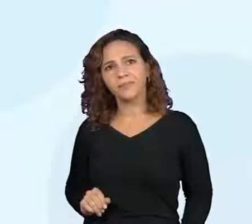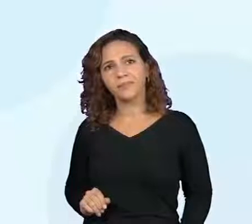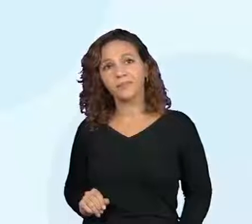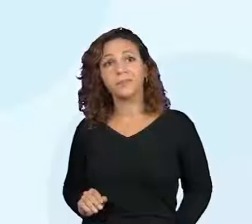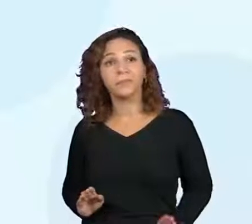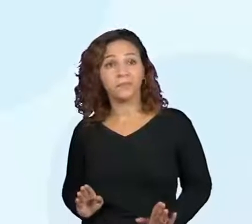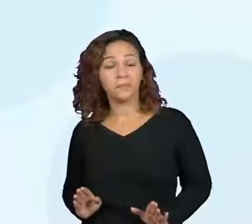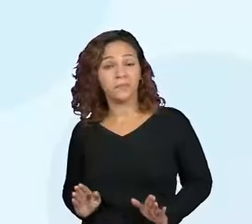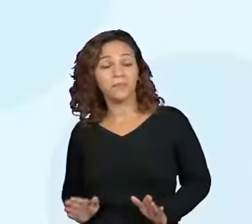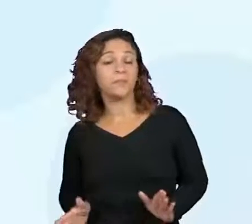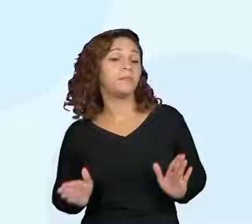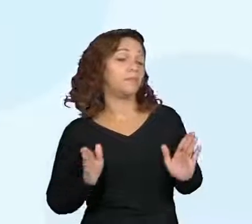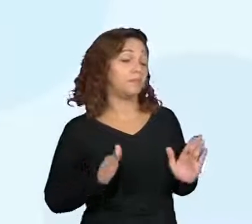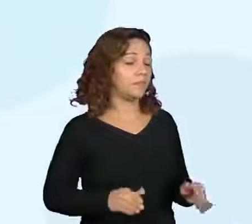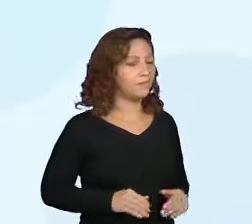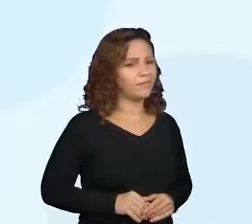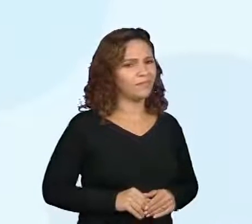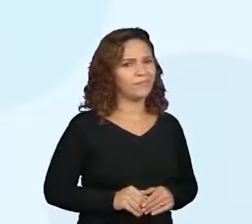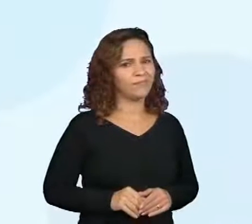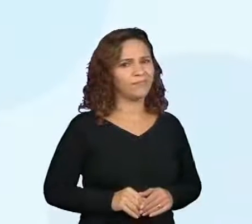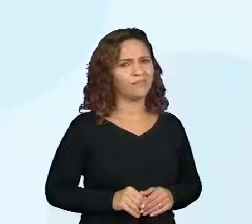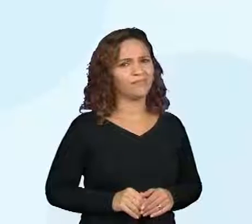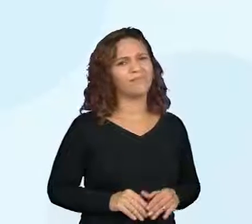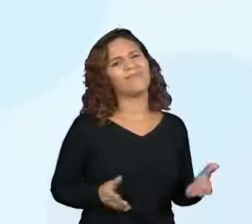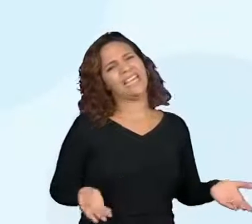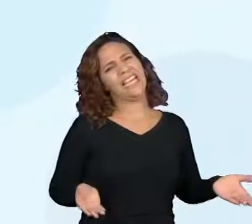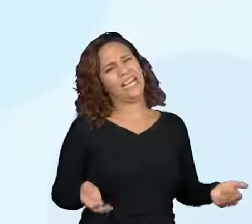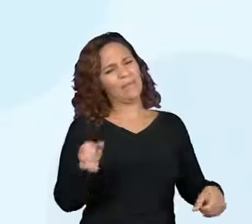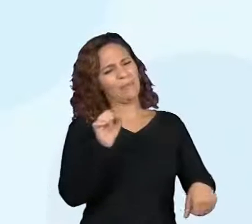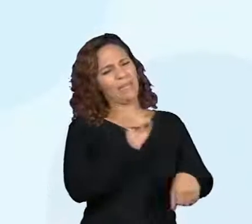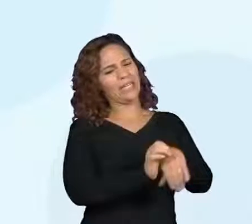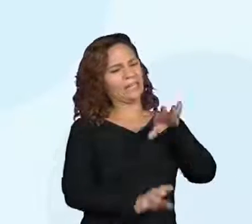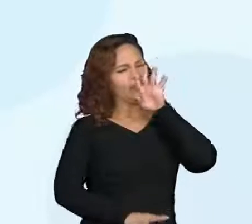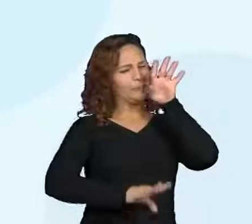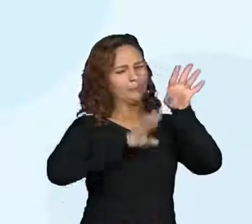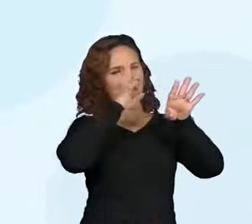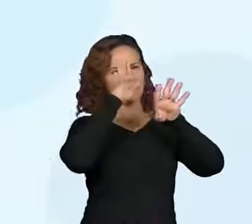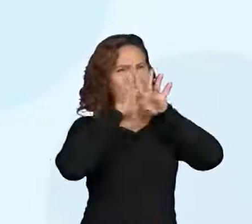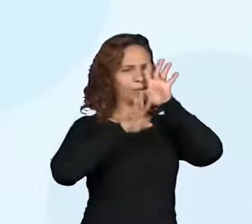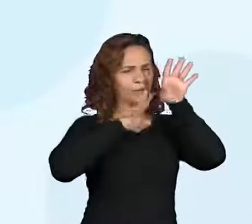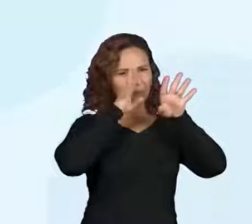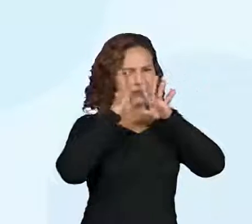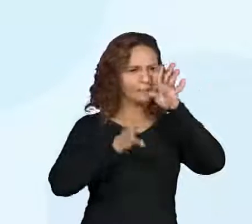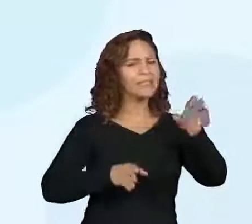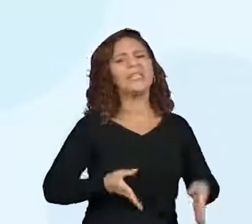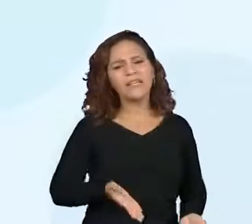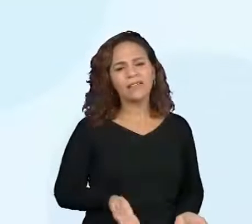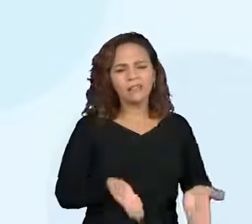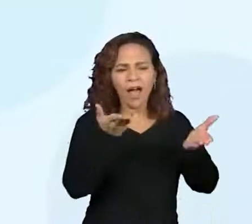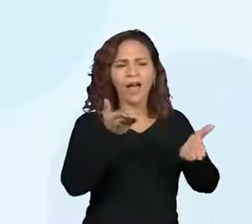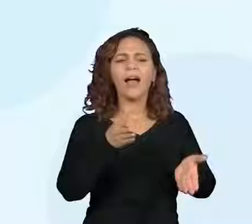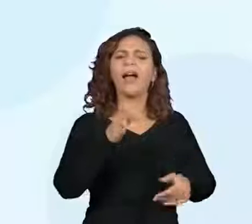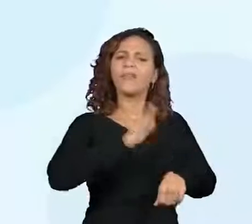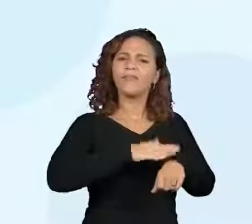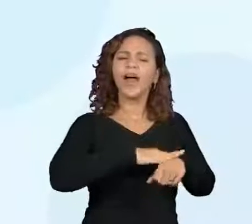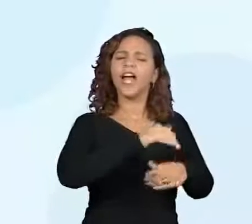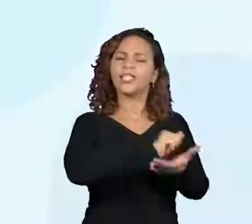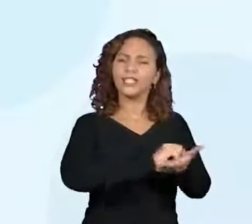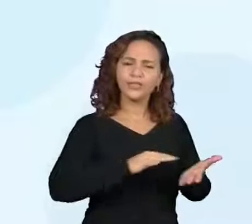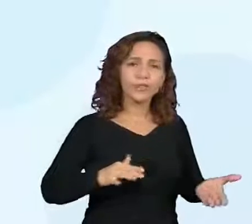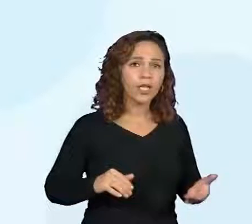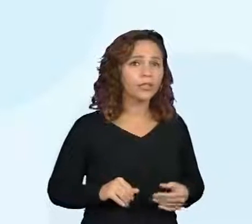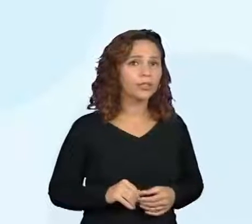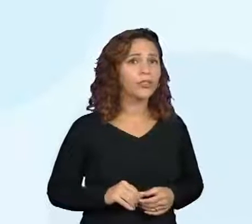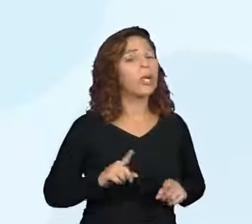O outro personagem responde. Deixa de desculpas e vai logo fazer a sua lição.